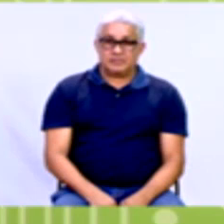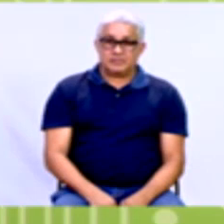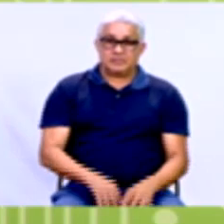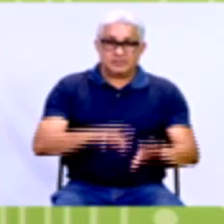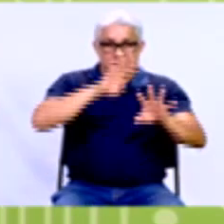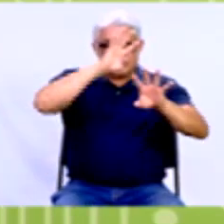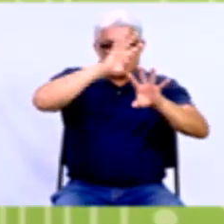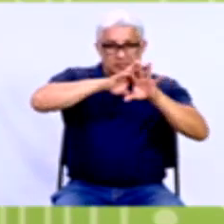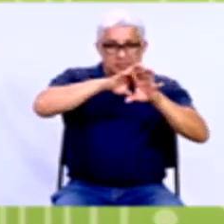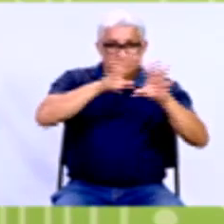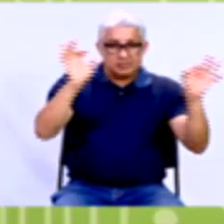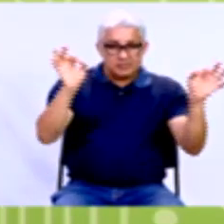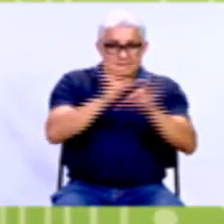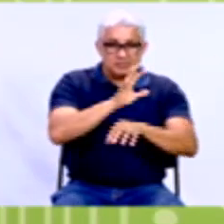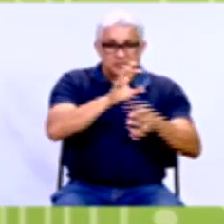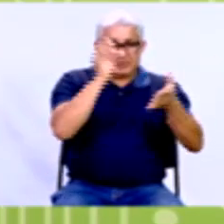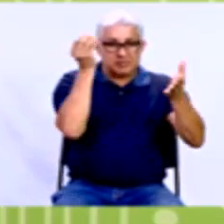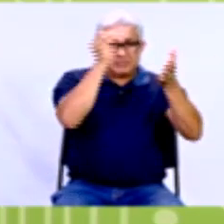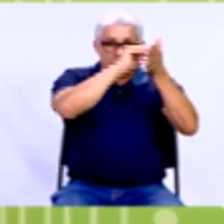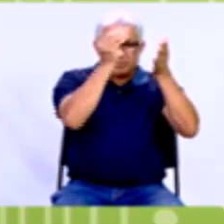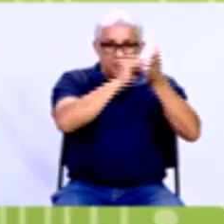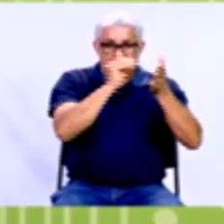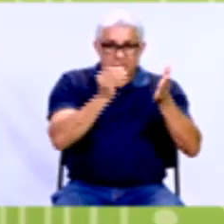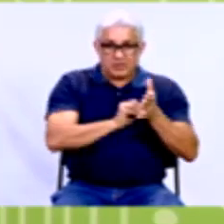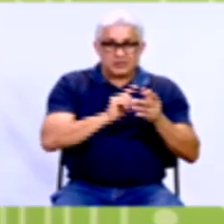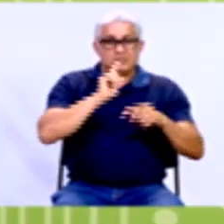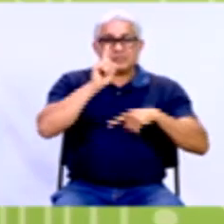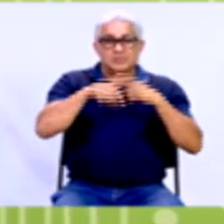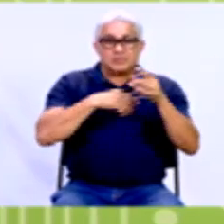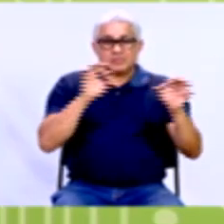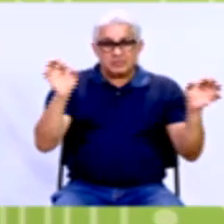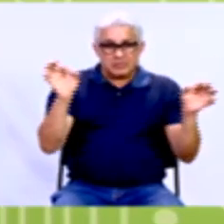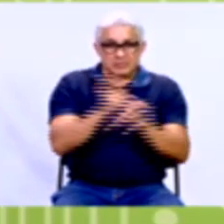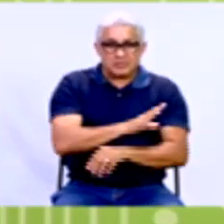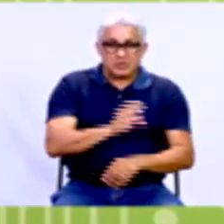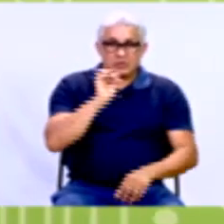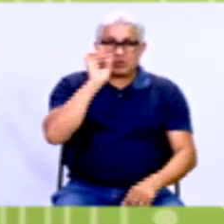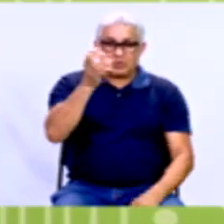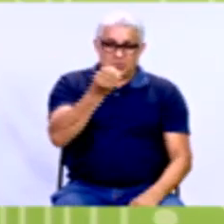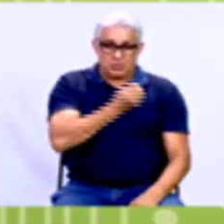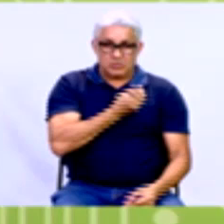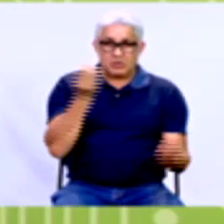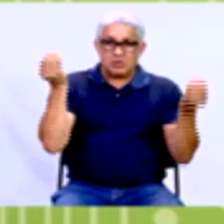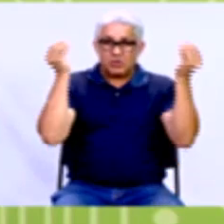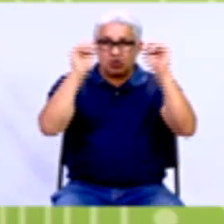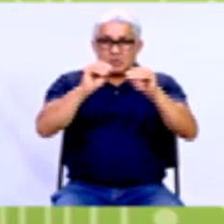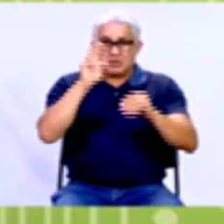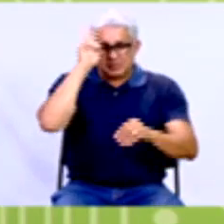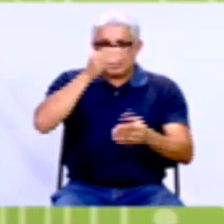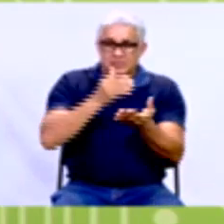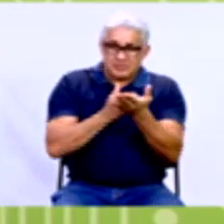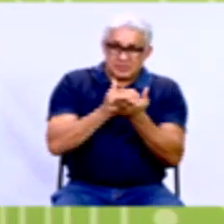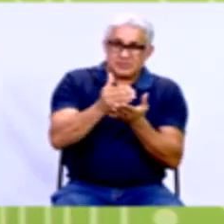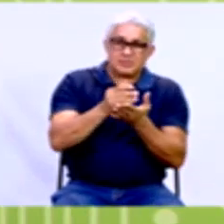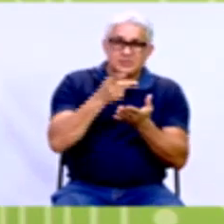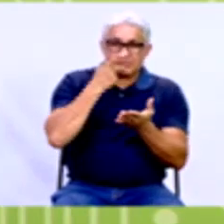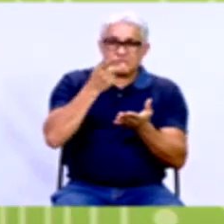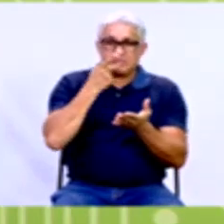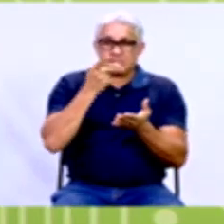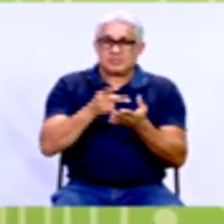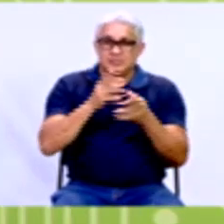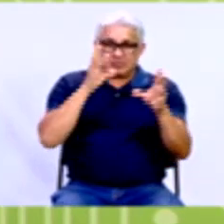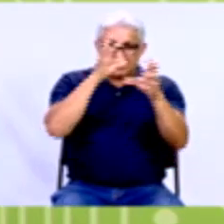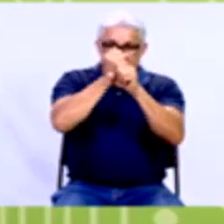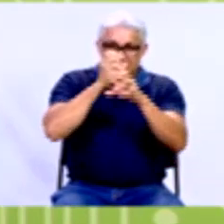tabela preenchida e vai colocando e depois deixando ela somente com os números. Lembra que a gente falou no começo que quando a gente faz esses